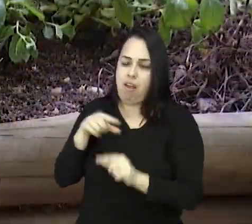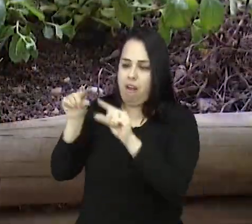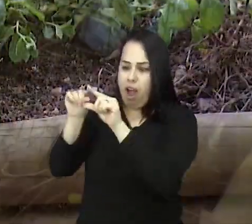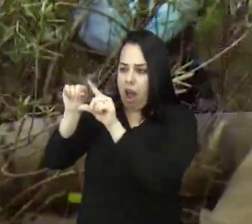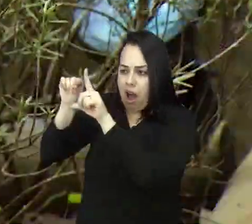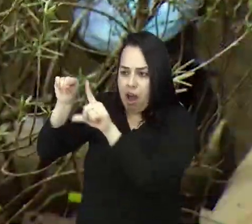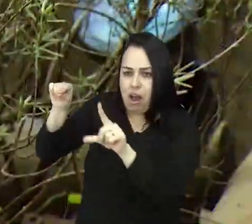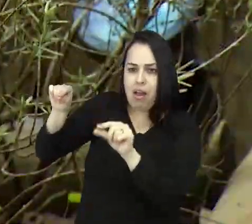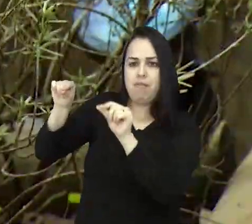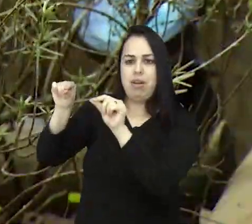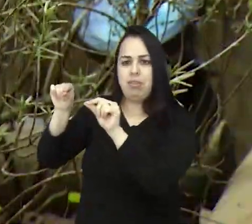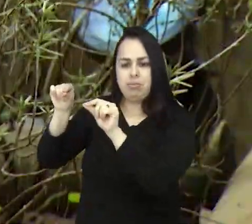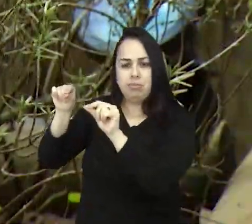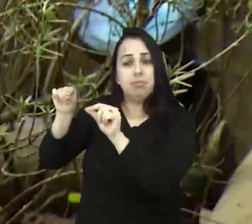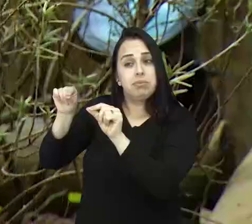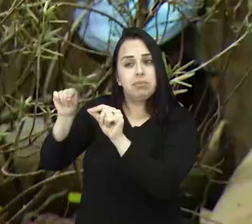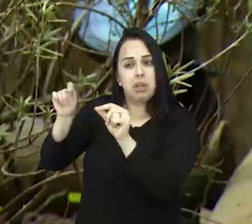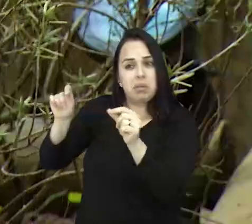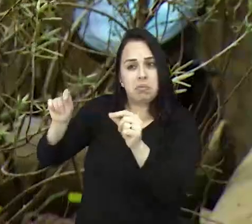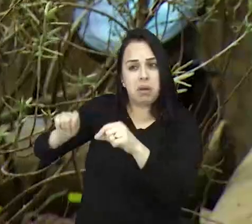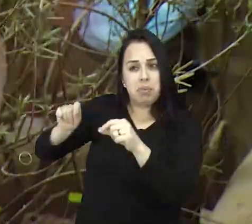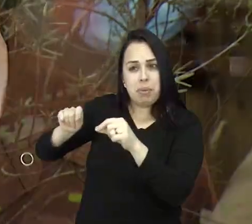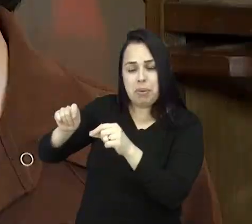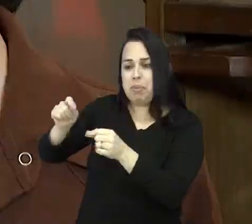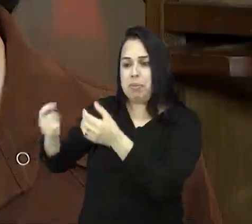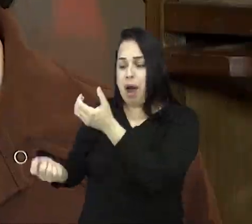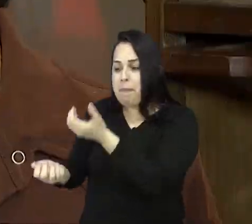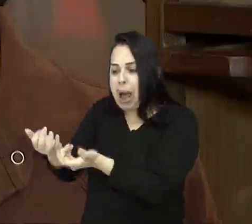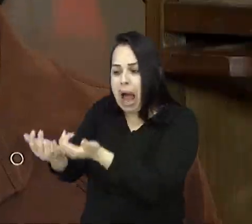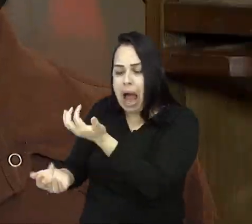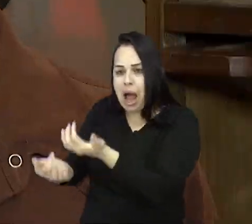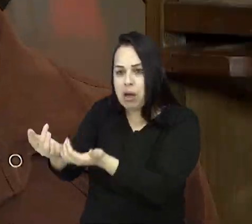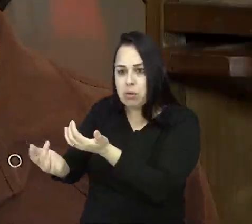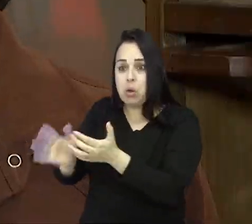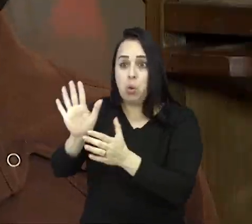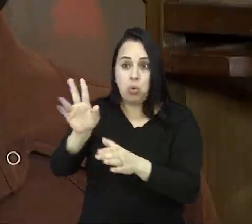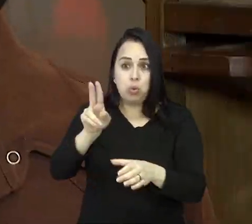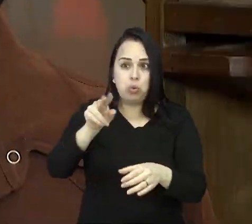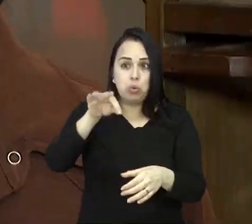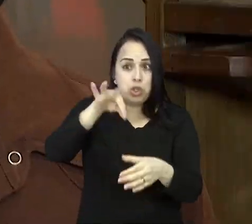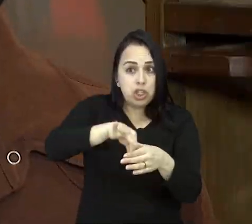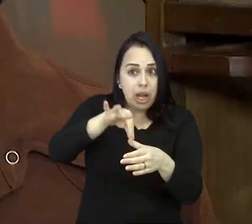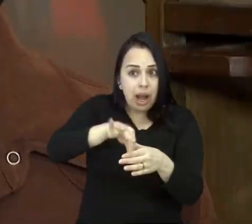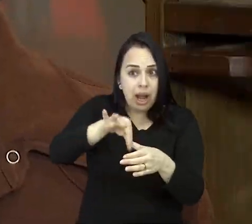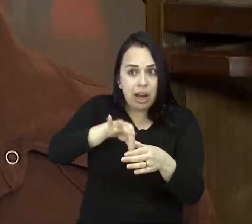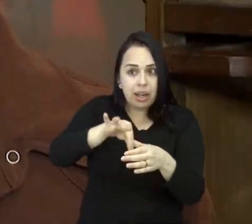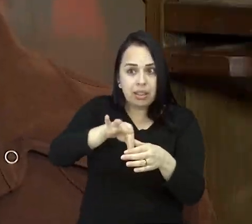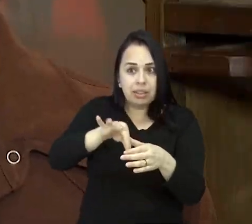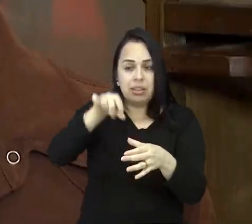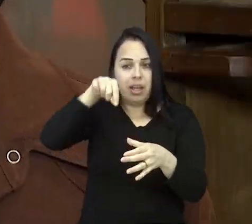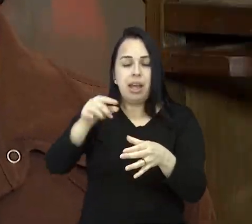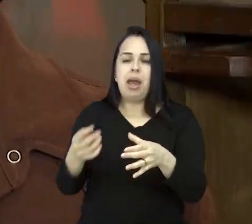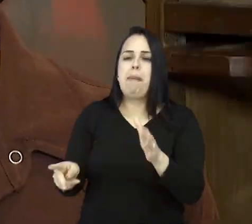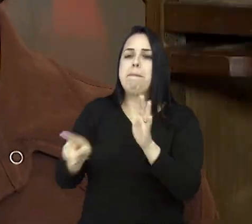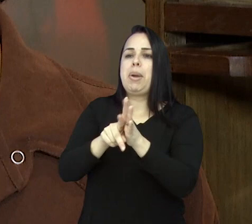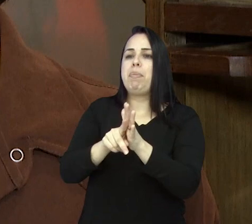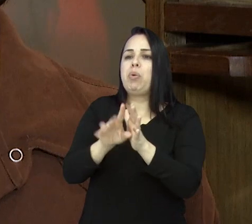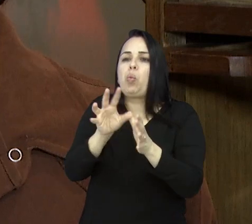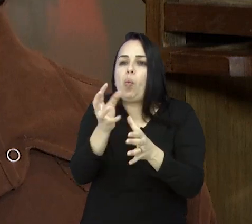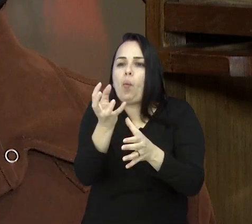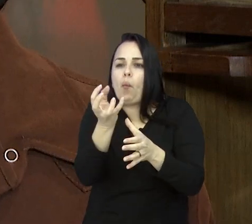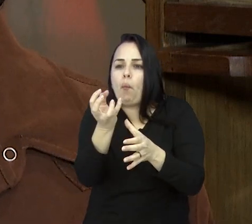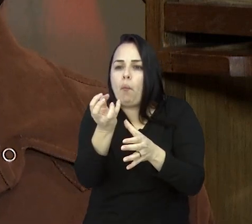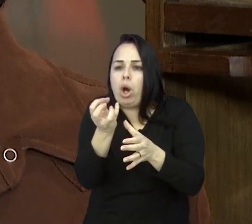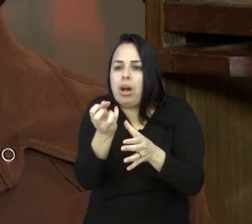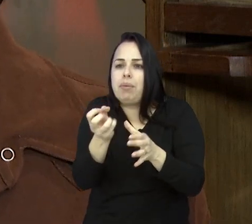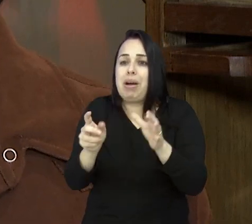o hortelã, o alecrim, elas são infusões. O chá, especificamente, é uma folha chamada Camellia sinensis, que